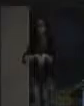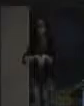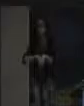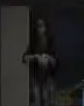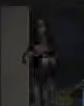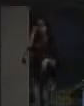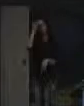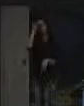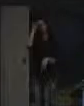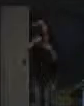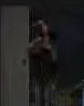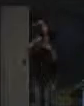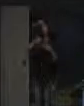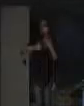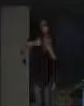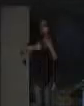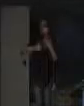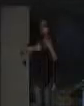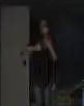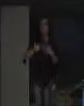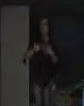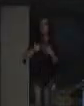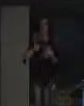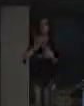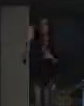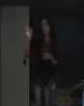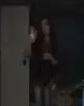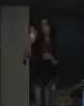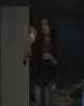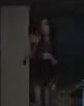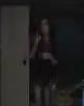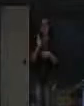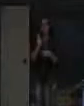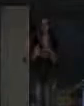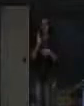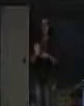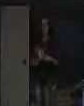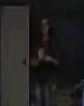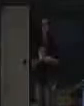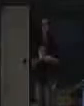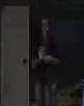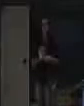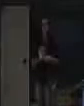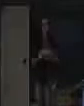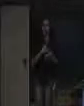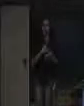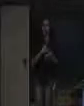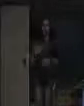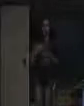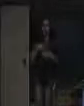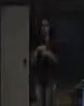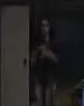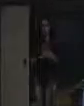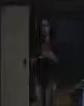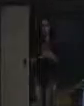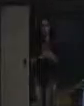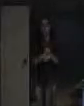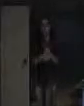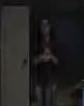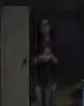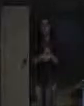municipal lotados em programas federais e estaduais no âmbito da Secretaria Municipal de Saúde de Ilhéus e de outras